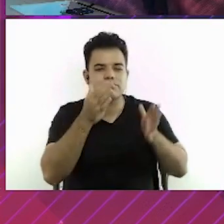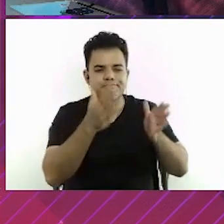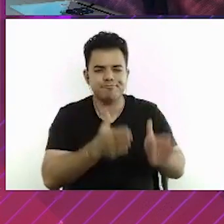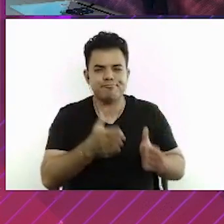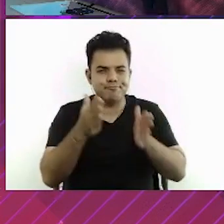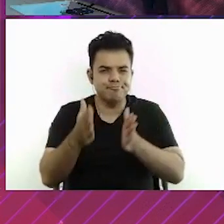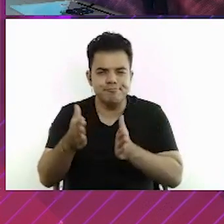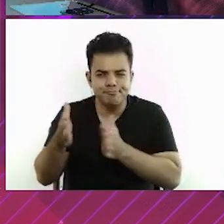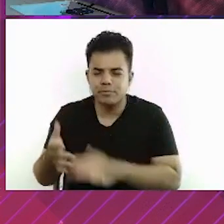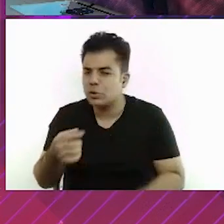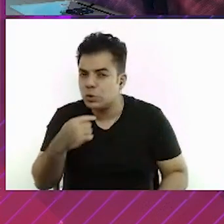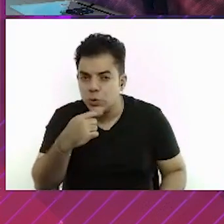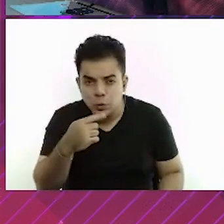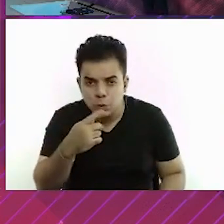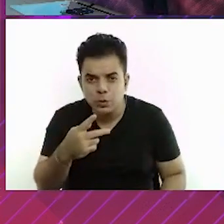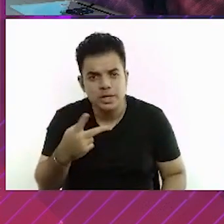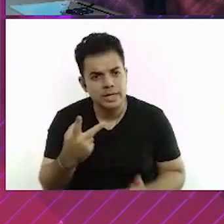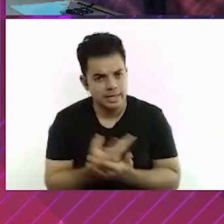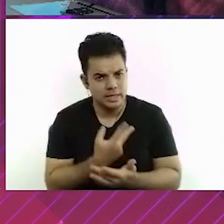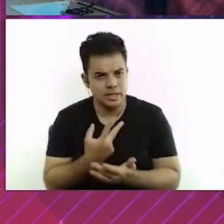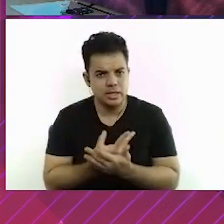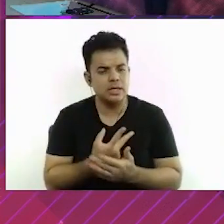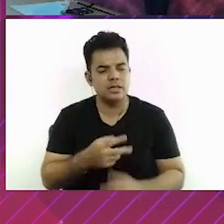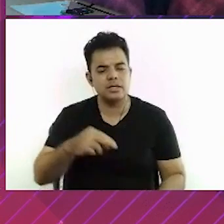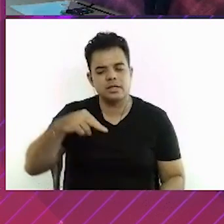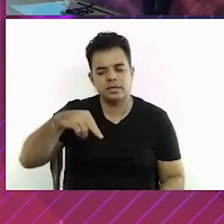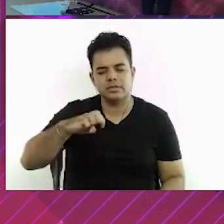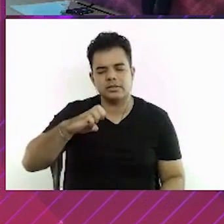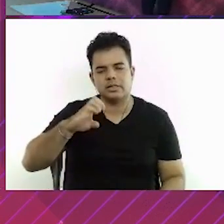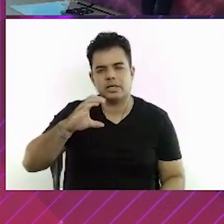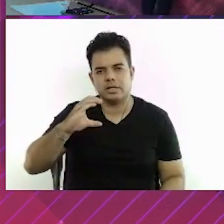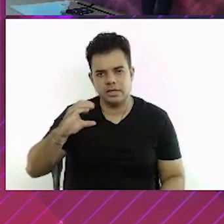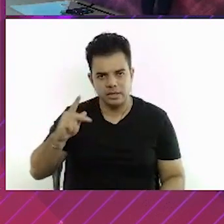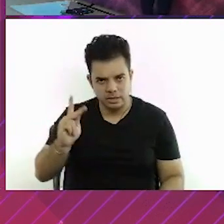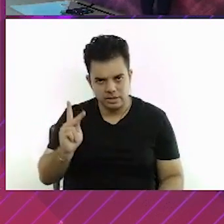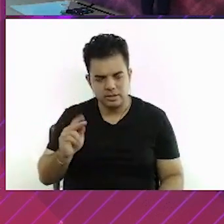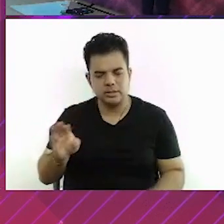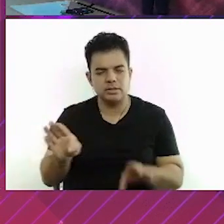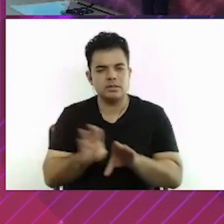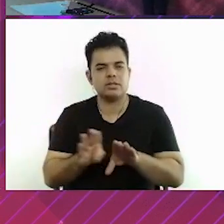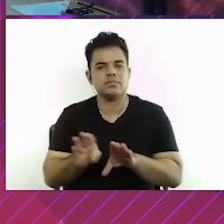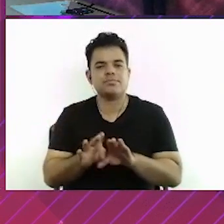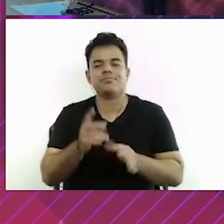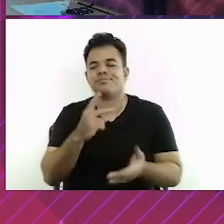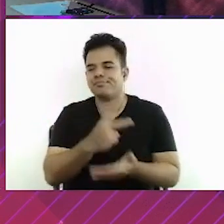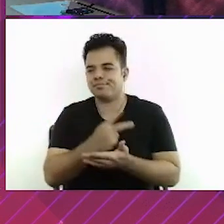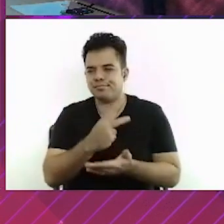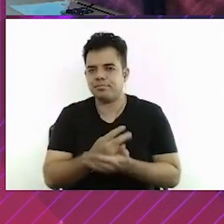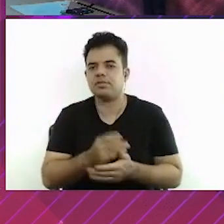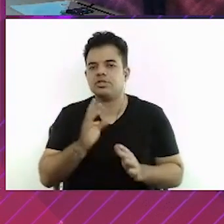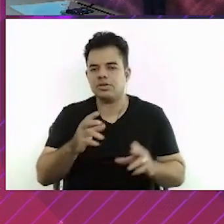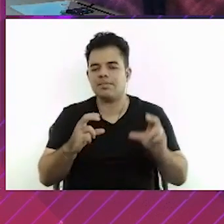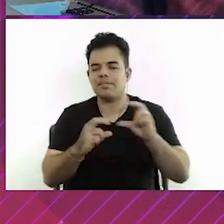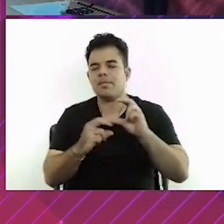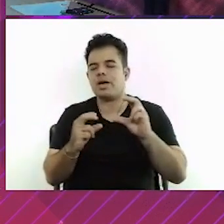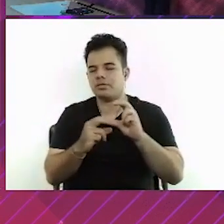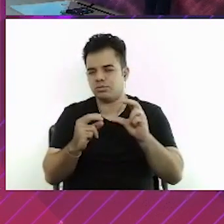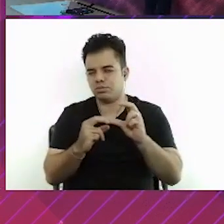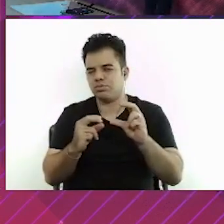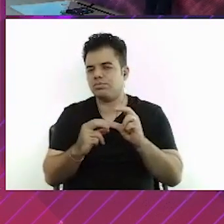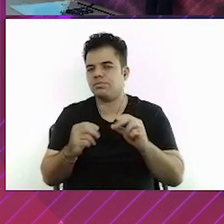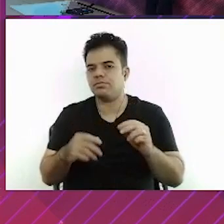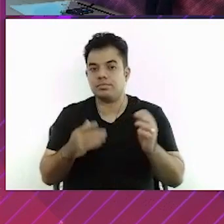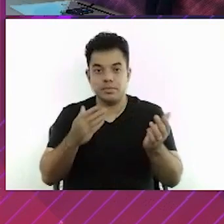ter algum erro, passa o NEC com um múltiplo e rekill, que deu o mesmo significado que a gente já viu para Python. Se foi bem